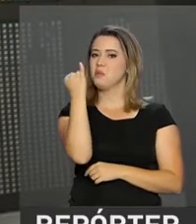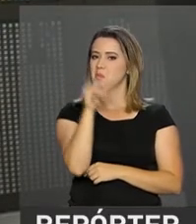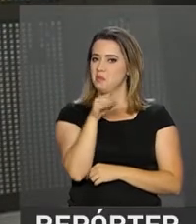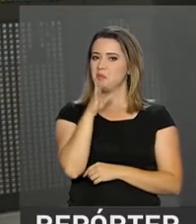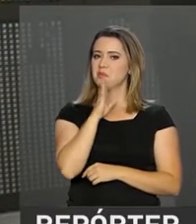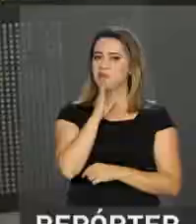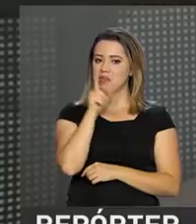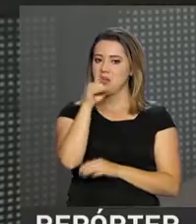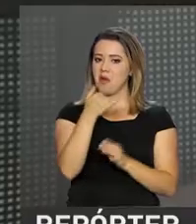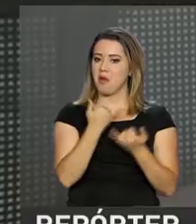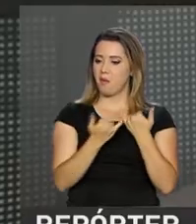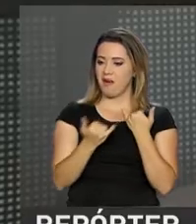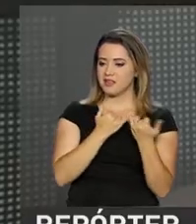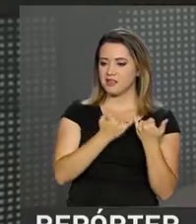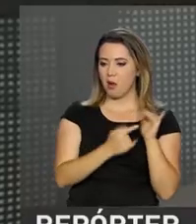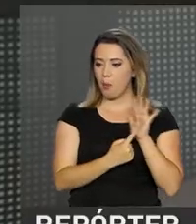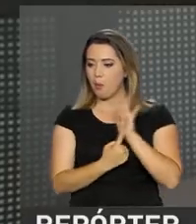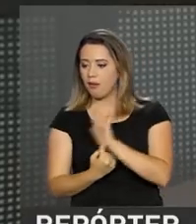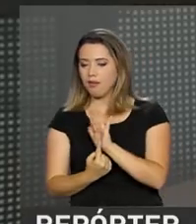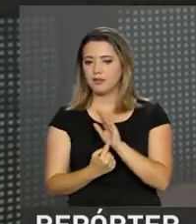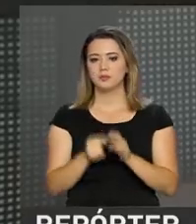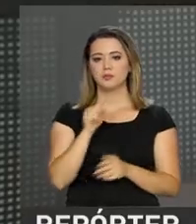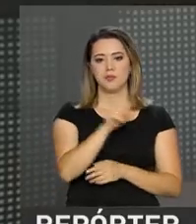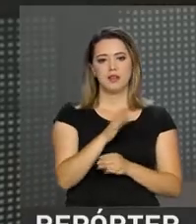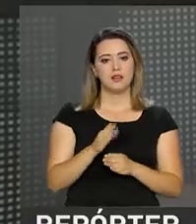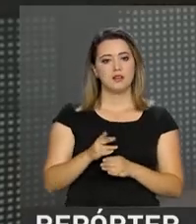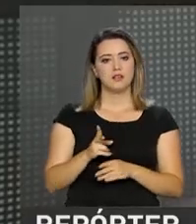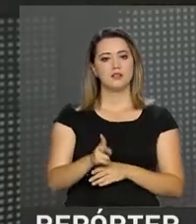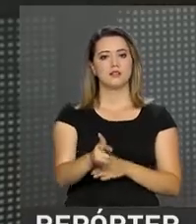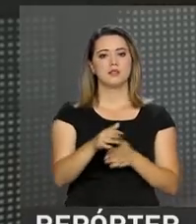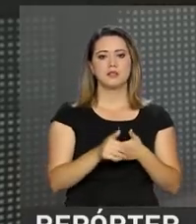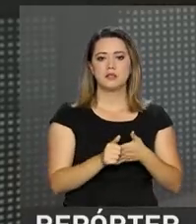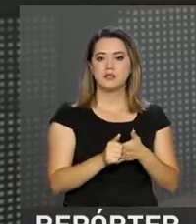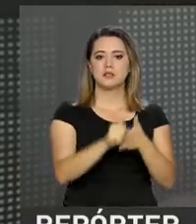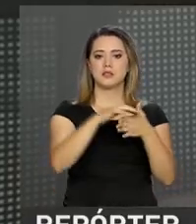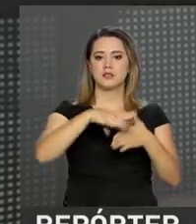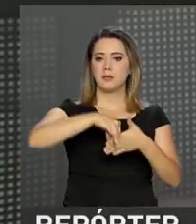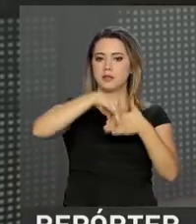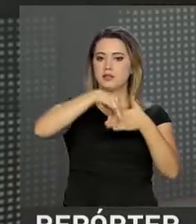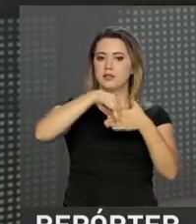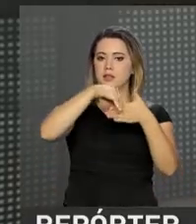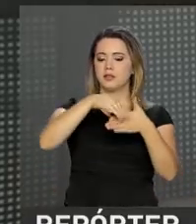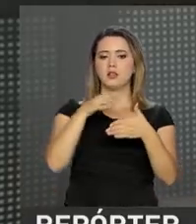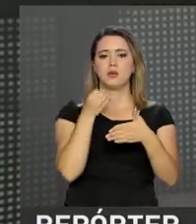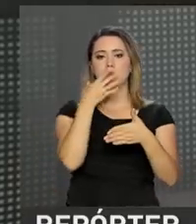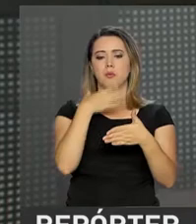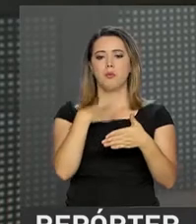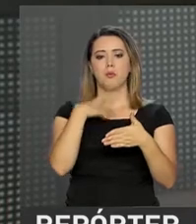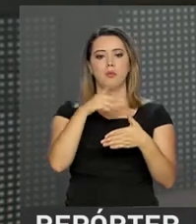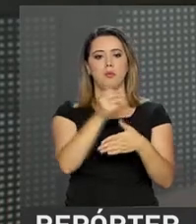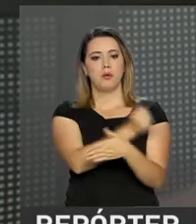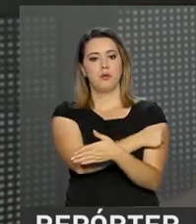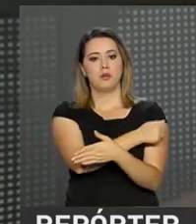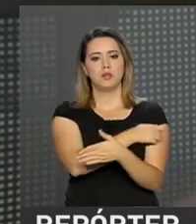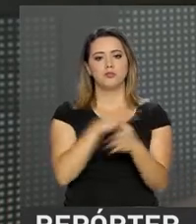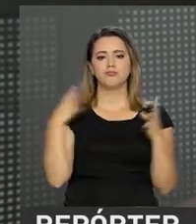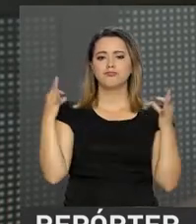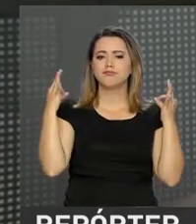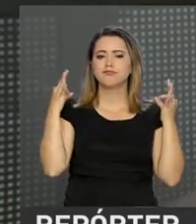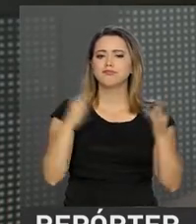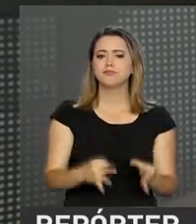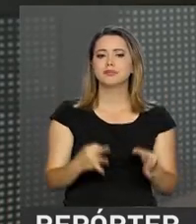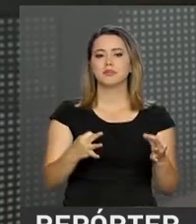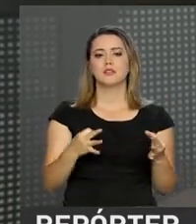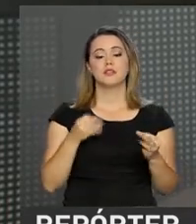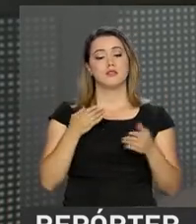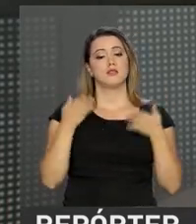para os outros alunos. Ela sempre foi ponta, sempre. Melhor da turma, sempre foi boa aluna, excelente. E sempre participou